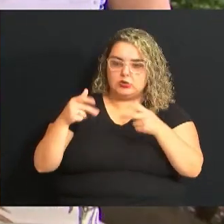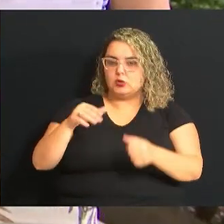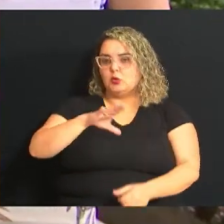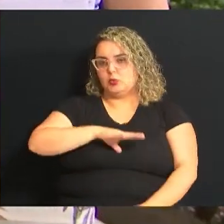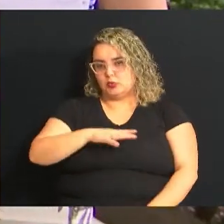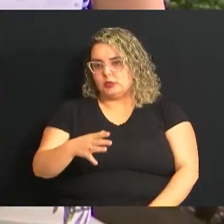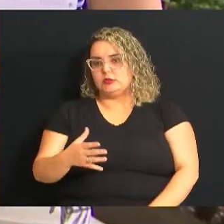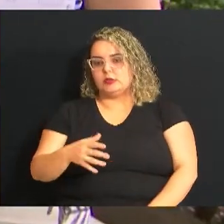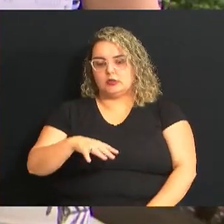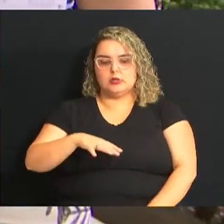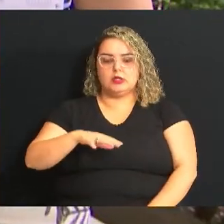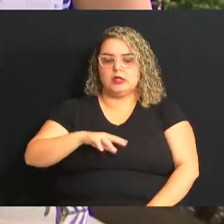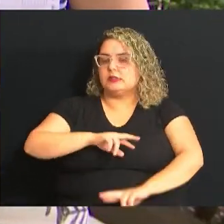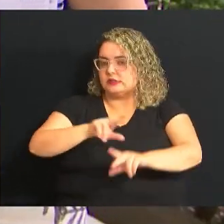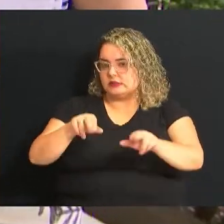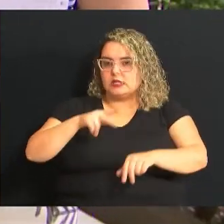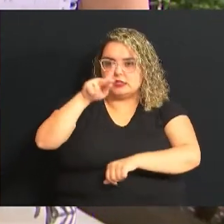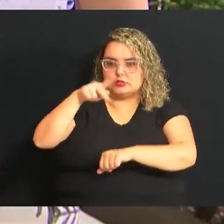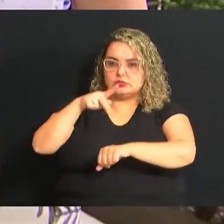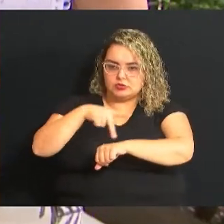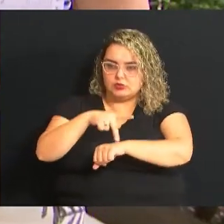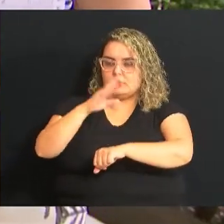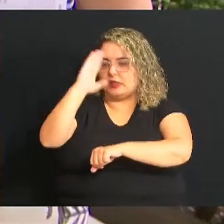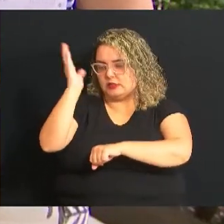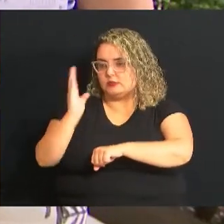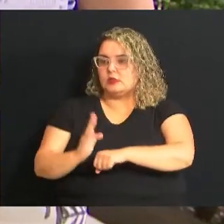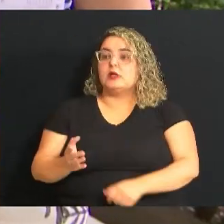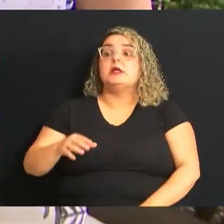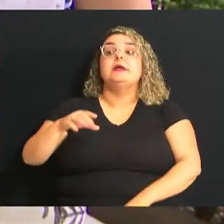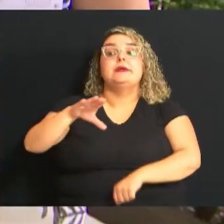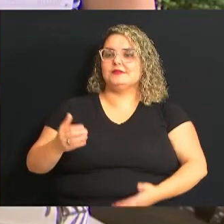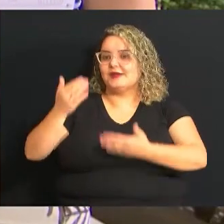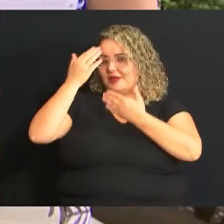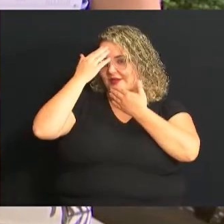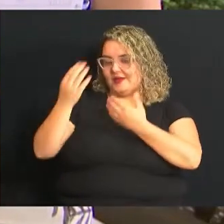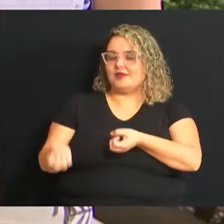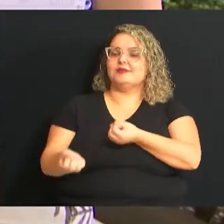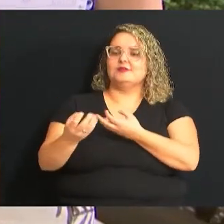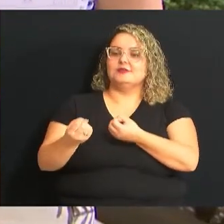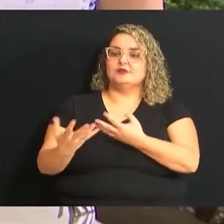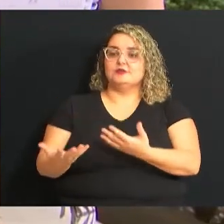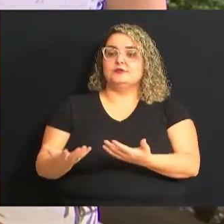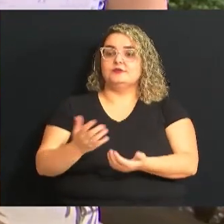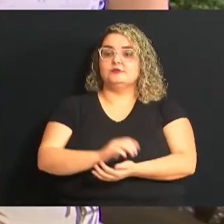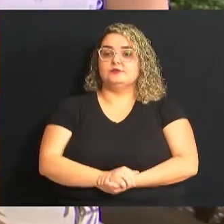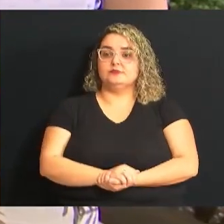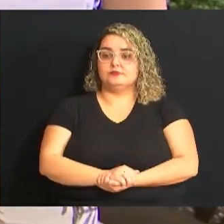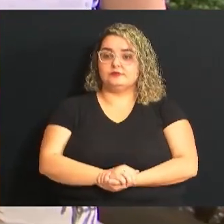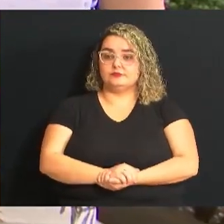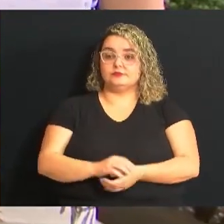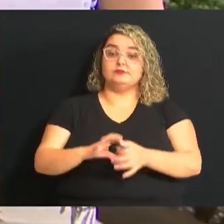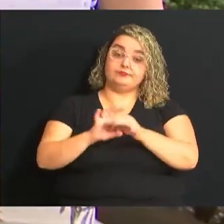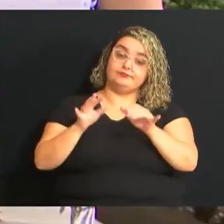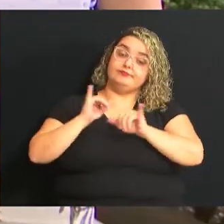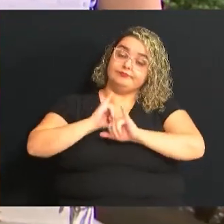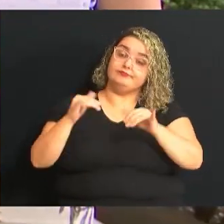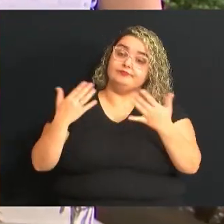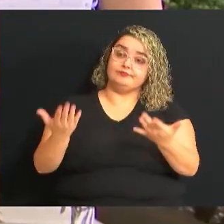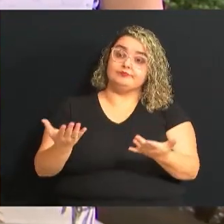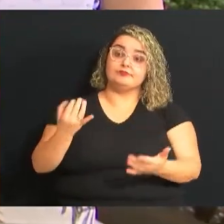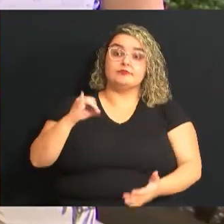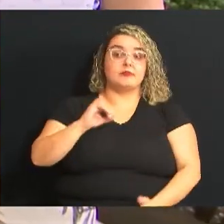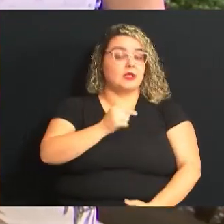tem, pensando nas outras doenças, a gente tem aí o sarampo, a poliomielite, que a gente tem falado bastante, que tem